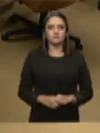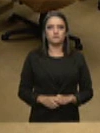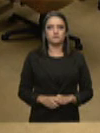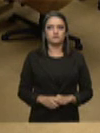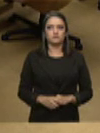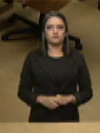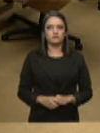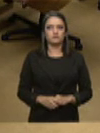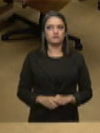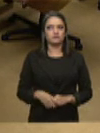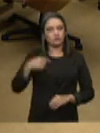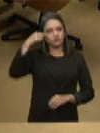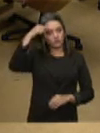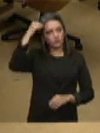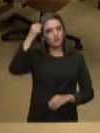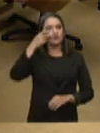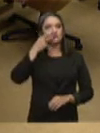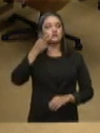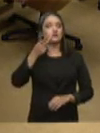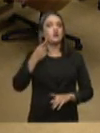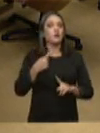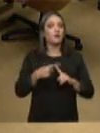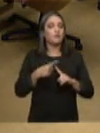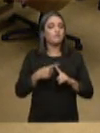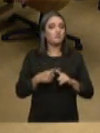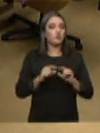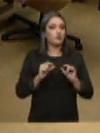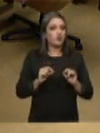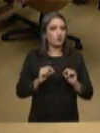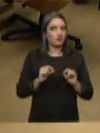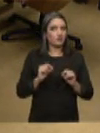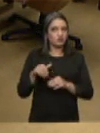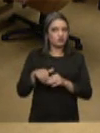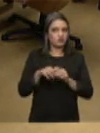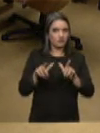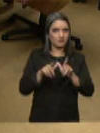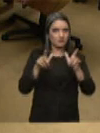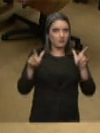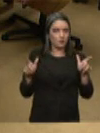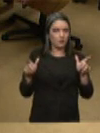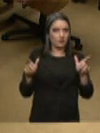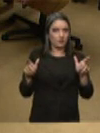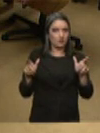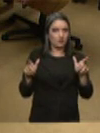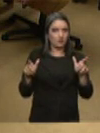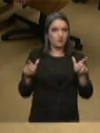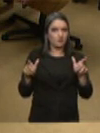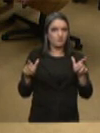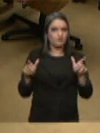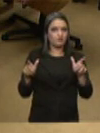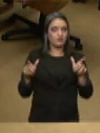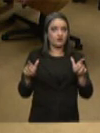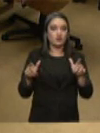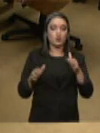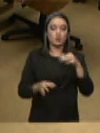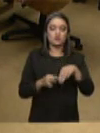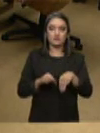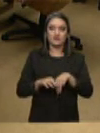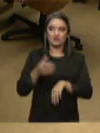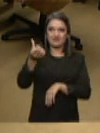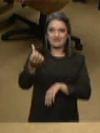Ministro Lewandowski, Sim. É porque na posição que prevaleceu, nos seis ministros que